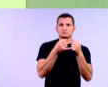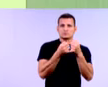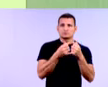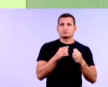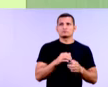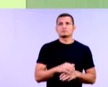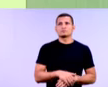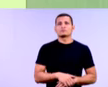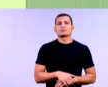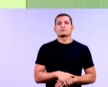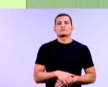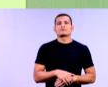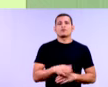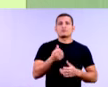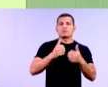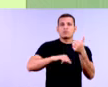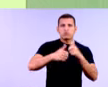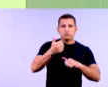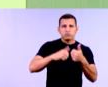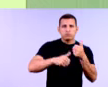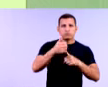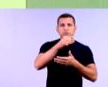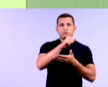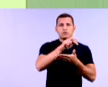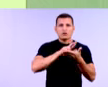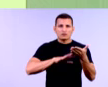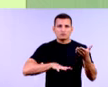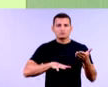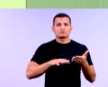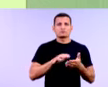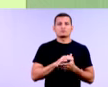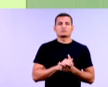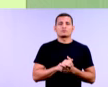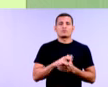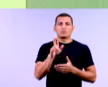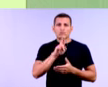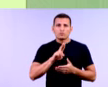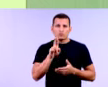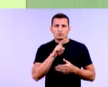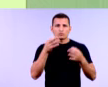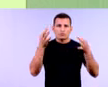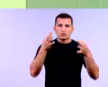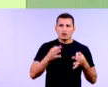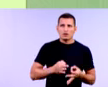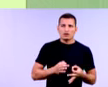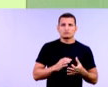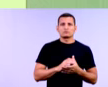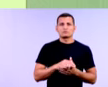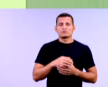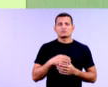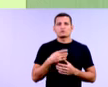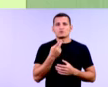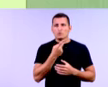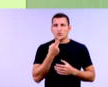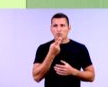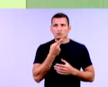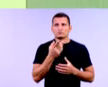as qualidades da redação técnica científica. Uso correto do idioma, conciso, síntese, ser breve,